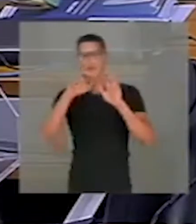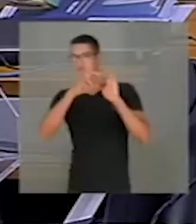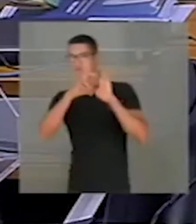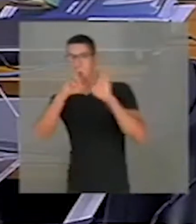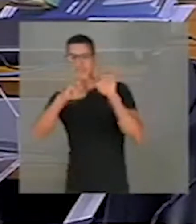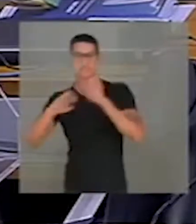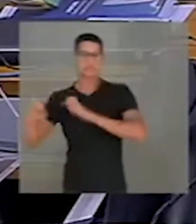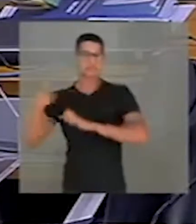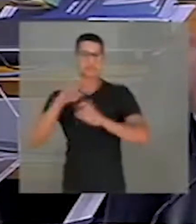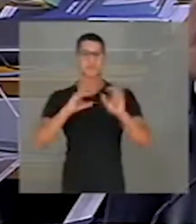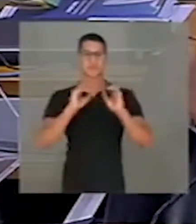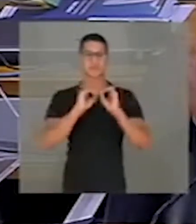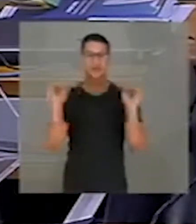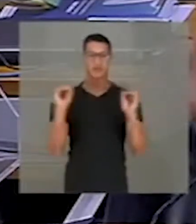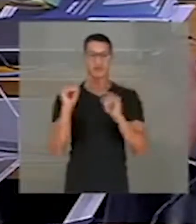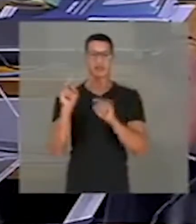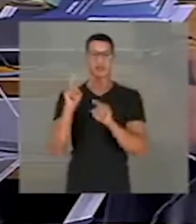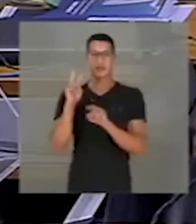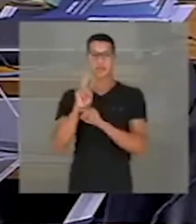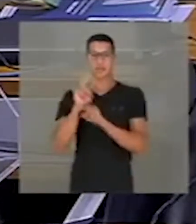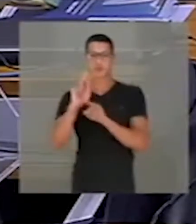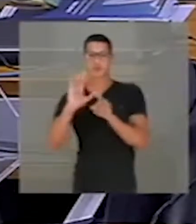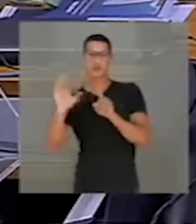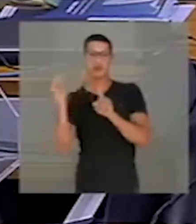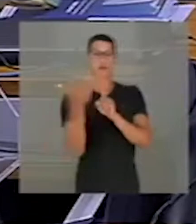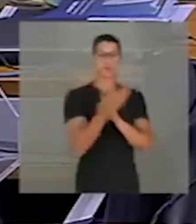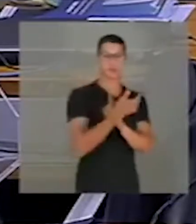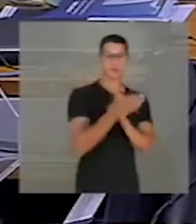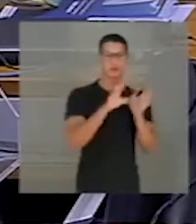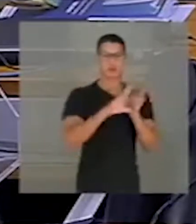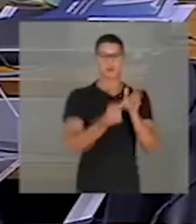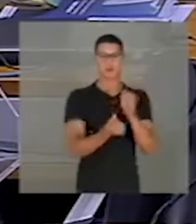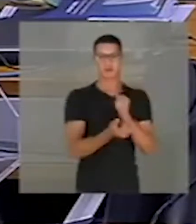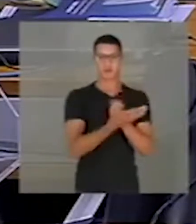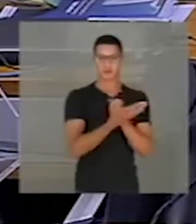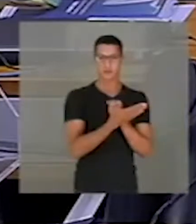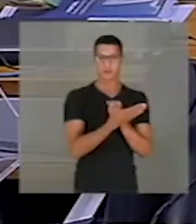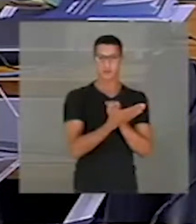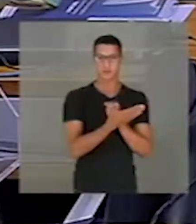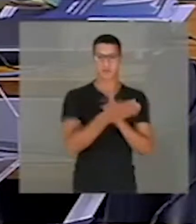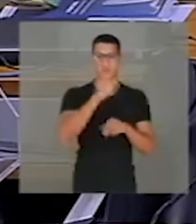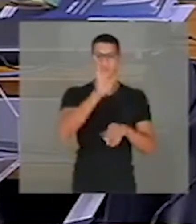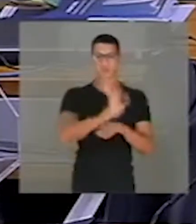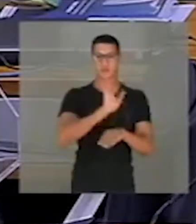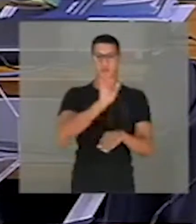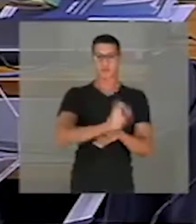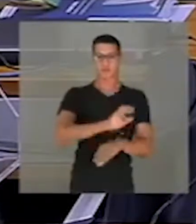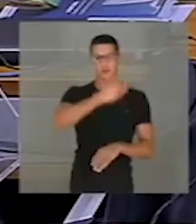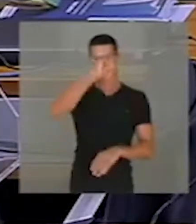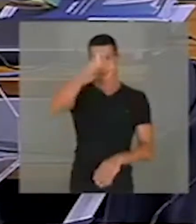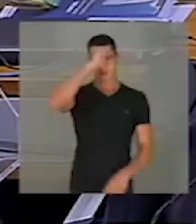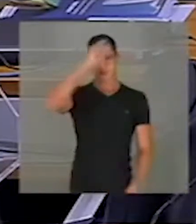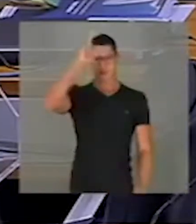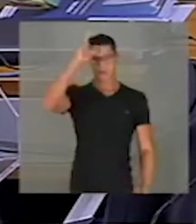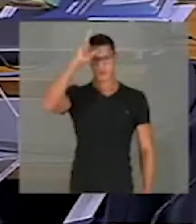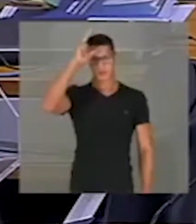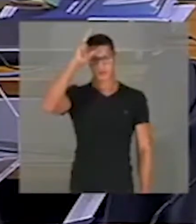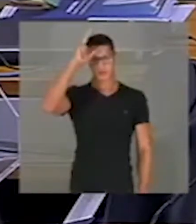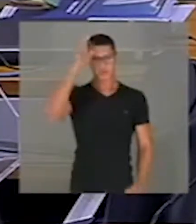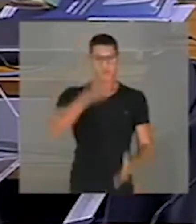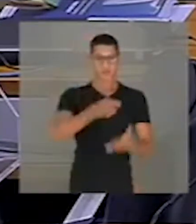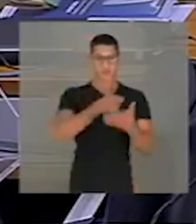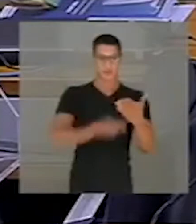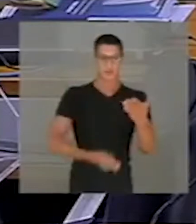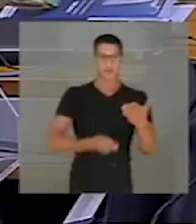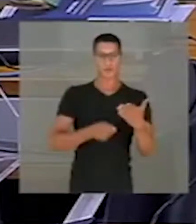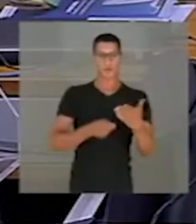investigou e protegeu acusados de corrupção nos estados e municípios. E o relatório,